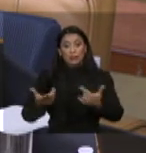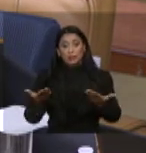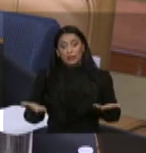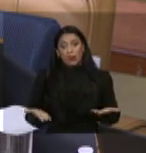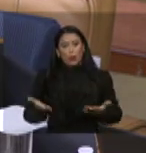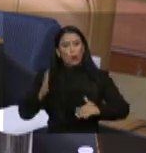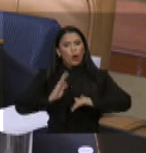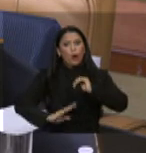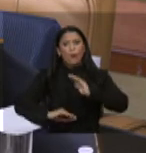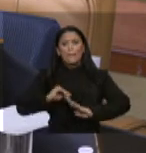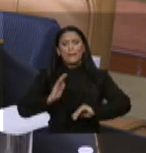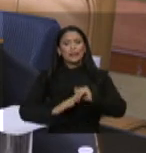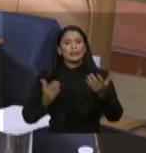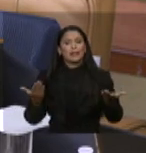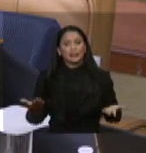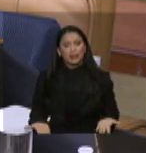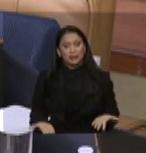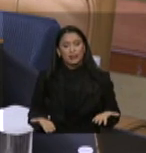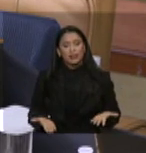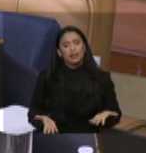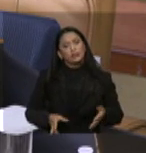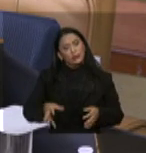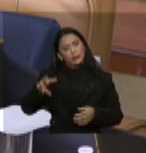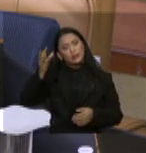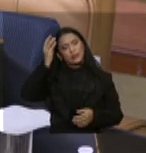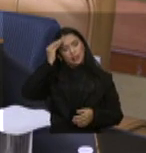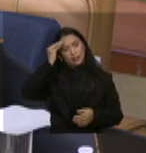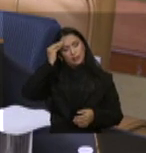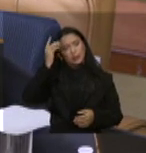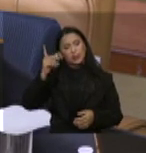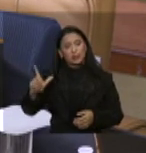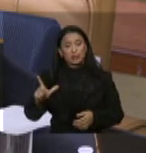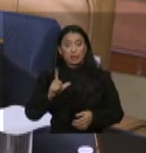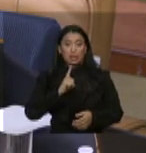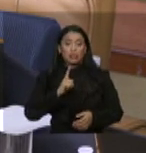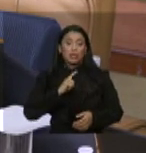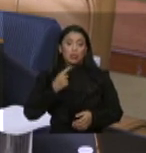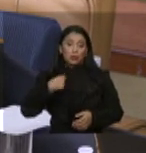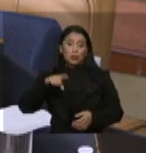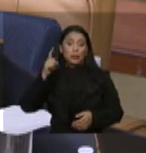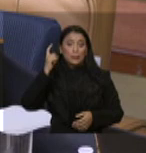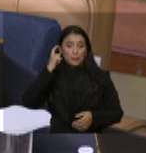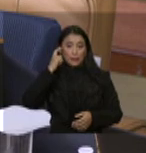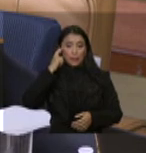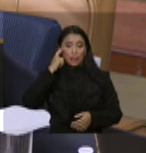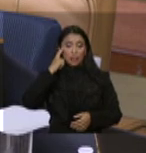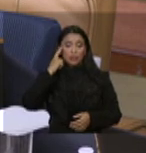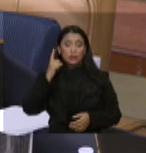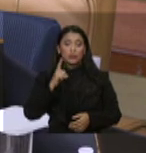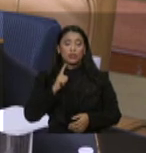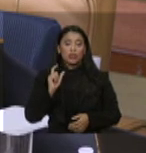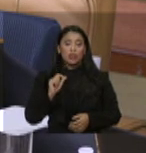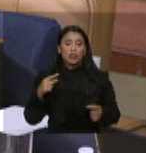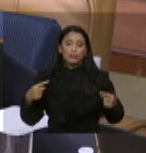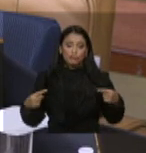por isso na linha que vossa excelência está sustentar e creio que vai ao encontro